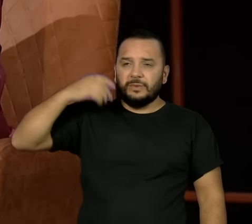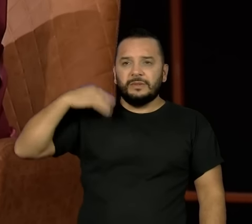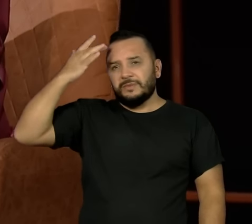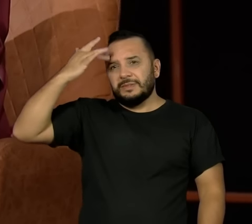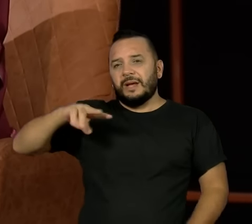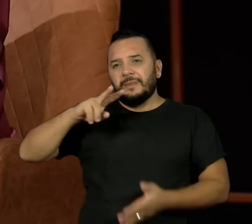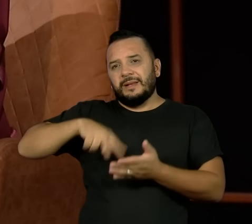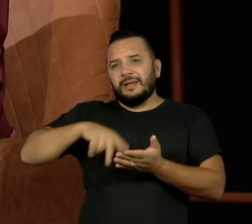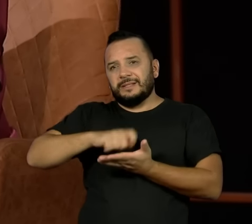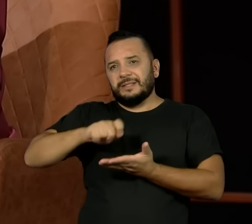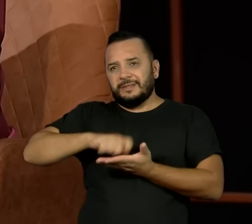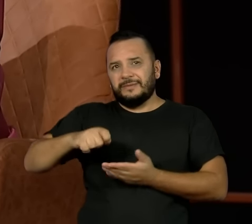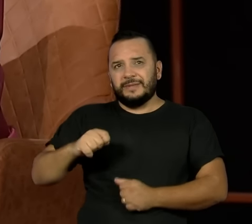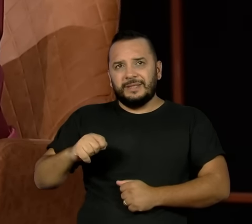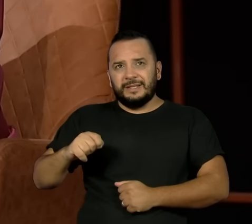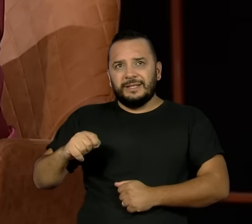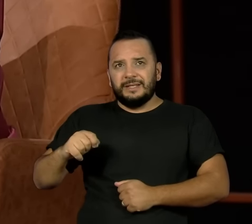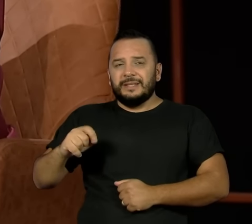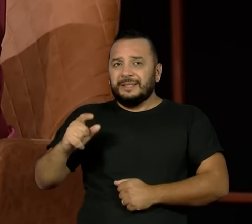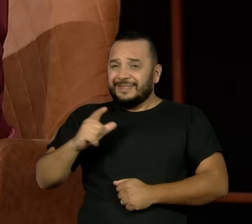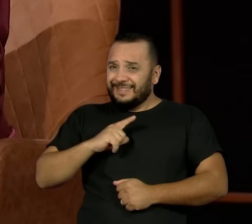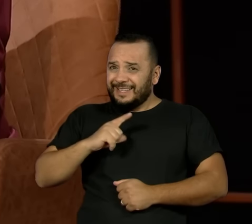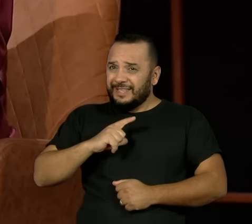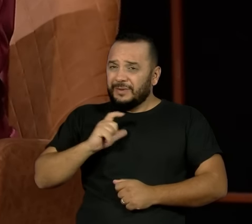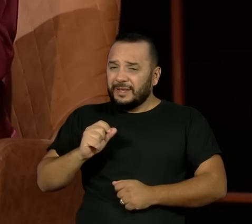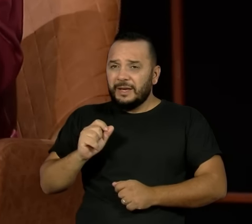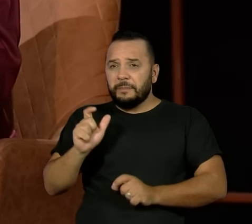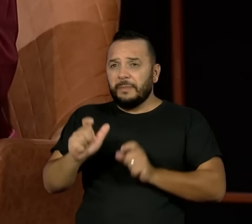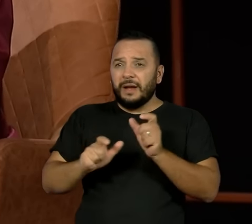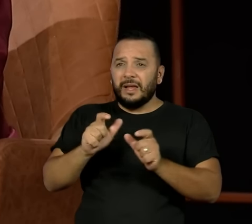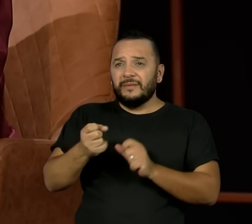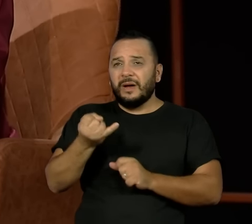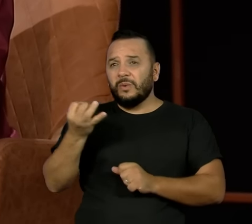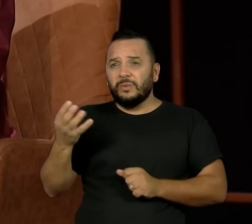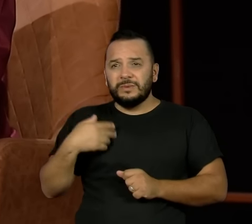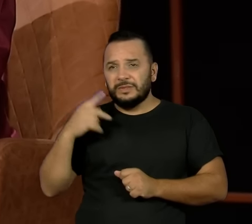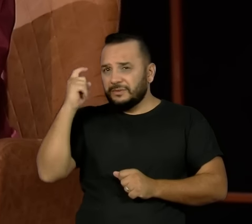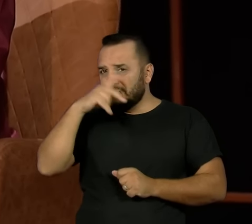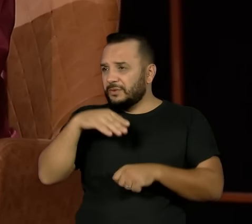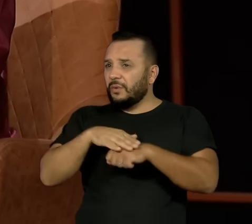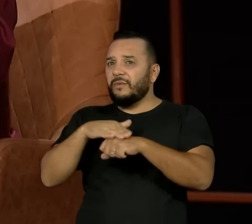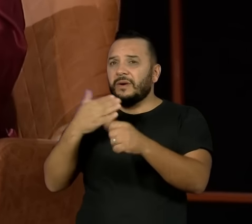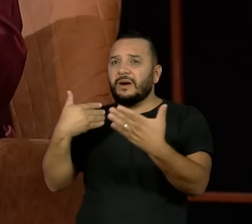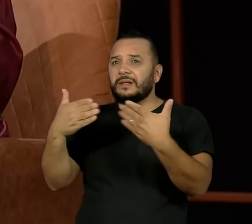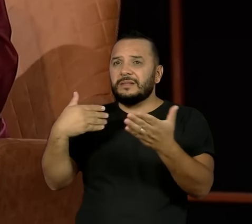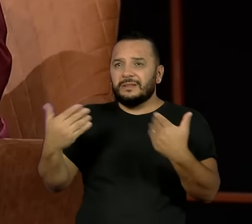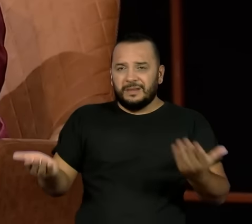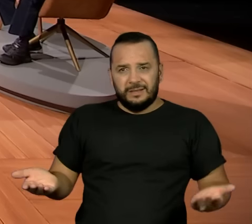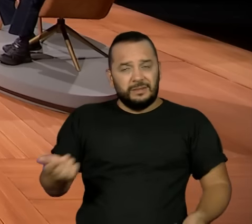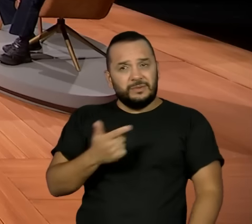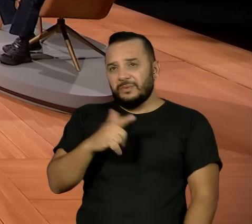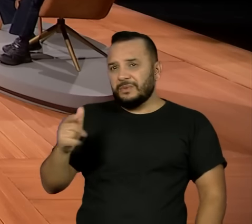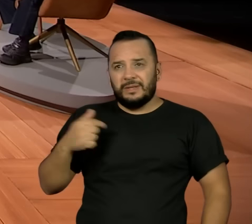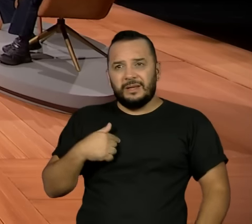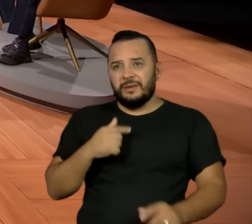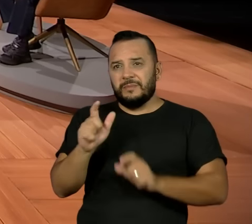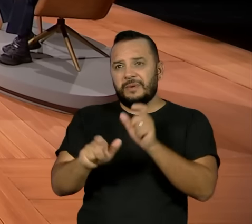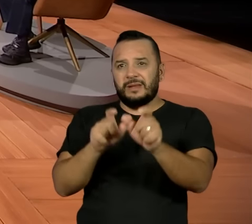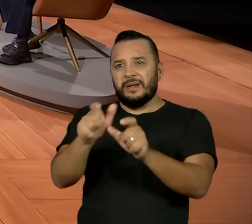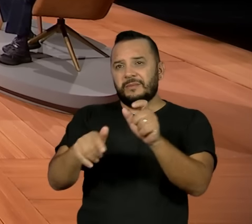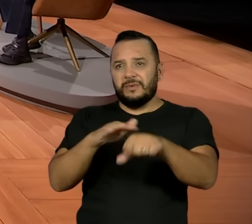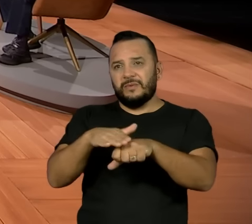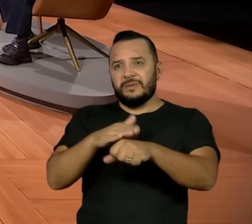analfabeta, ela tem um universo vocabulário tão pequeno que é incapaz de conversar com você. Ele não tem vocabulário para conversar com